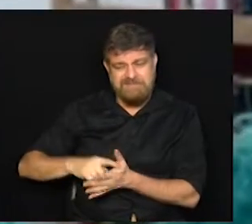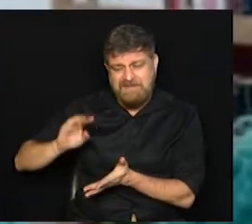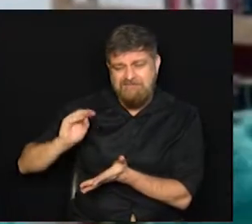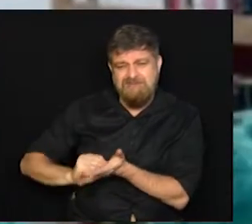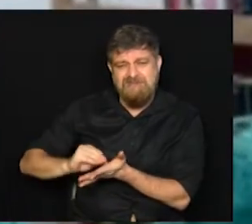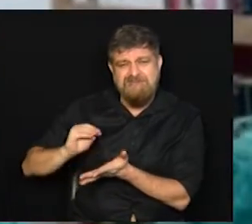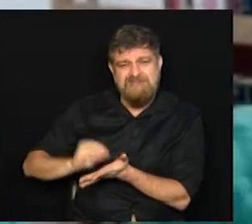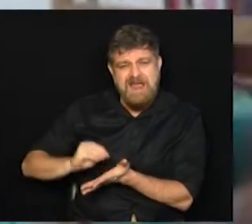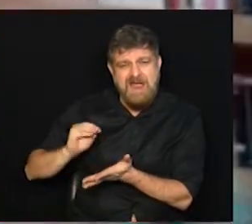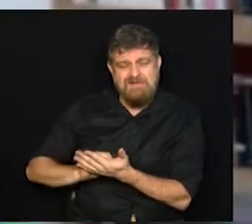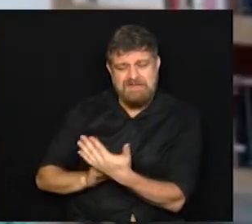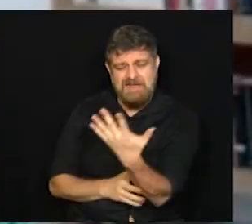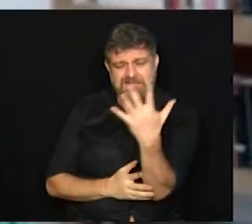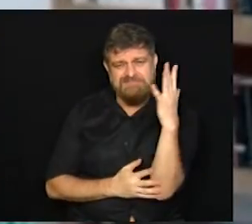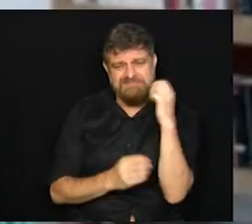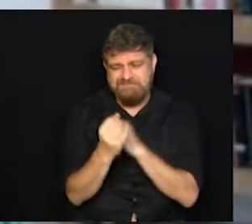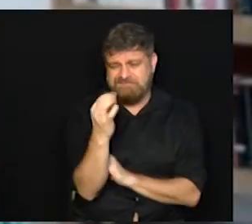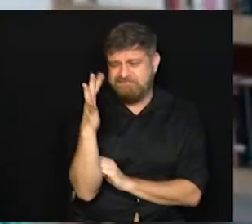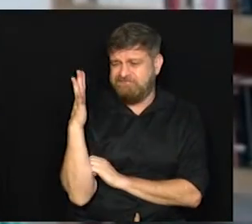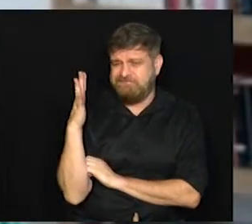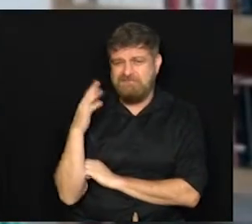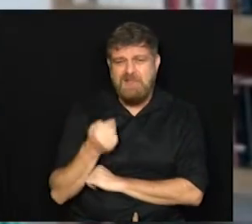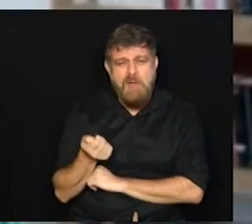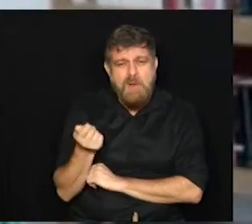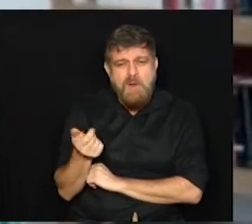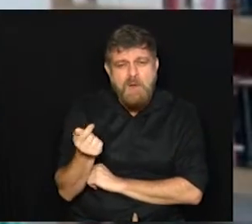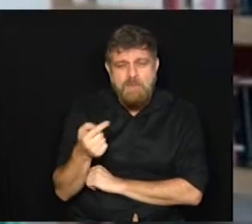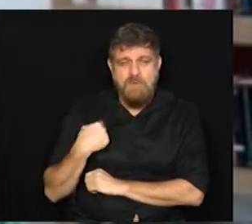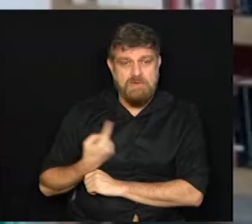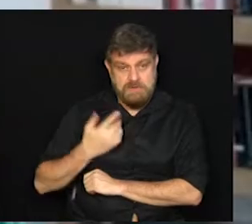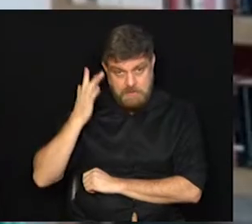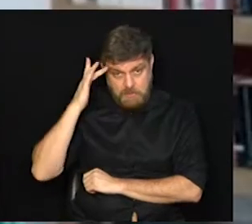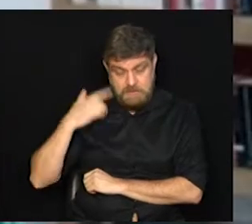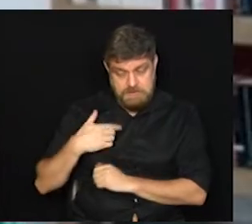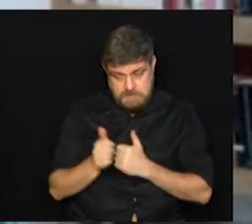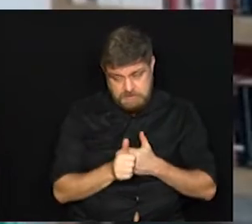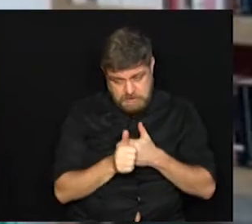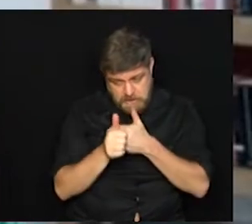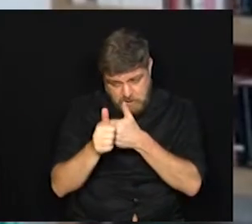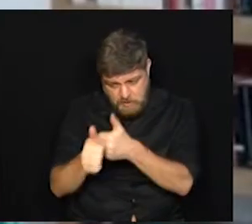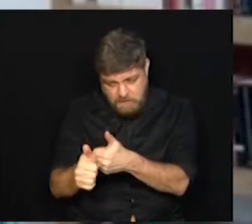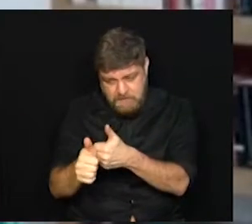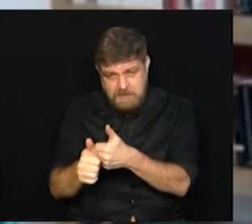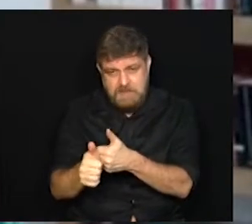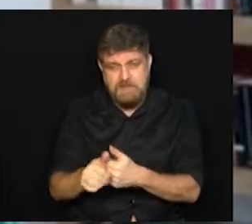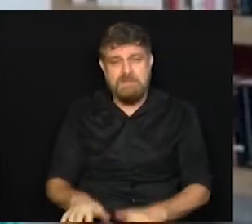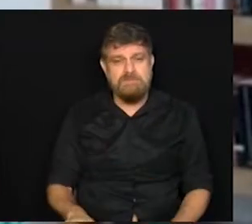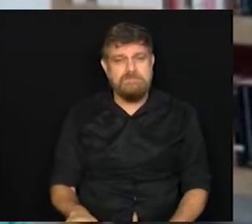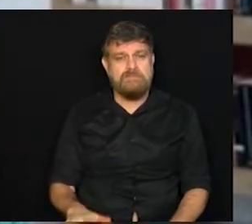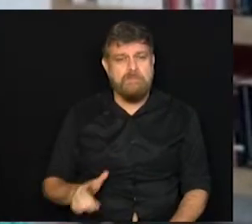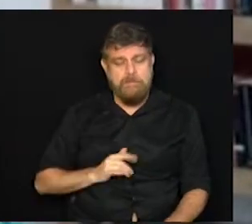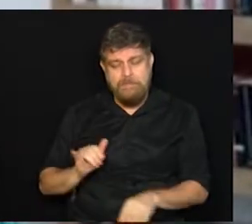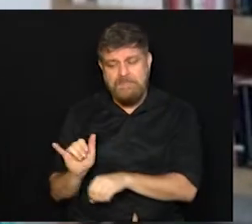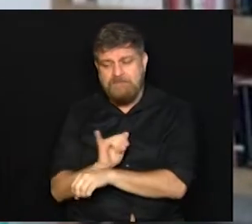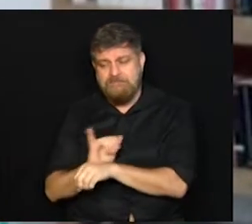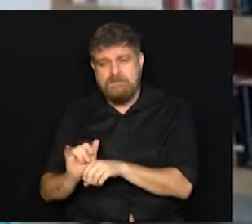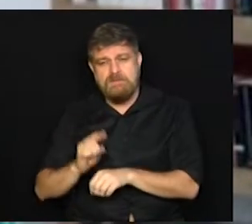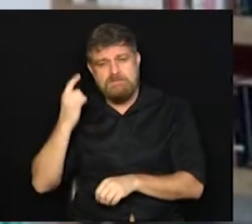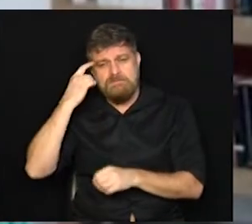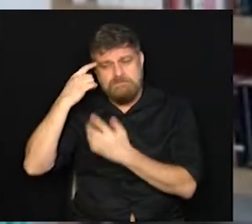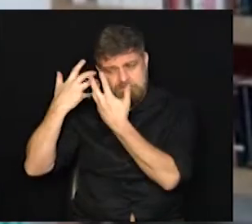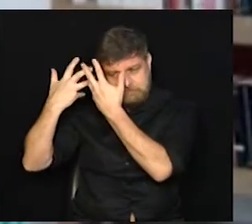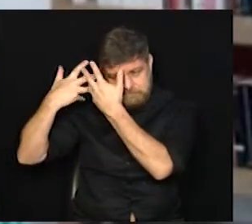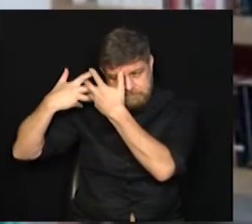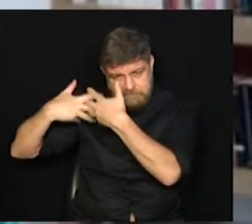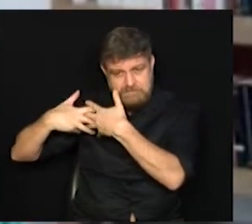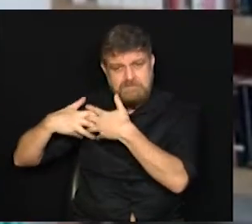urbana, então eu acho que é importante a gente acompanhar para que a gente pense alternativas, existem